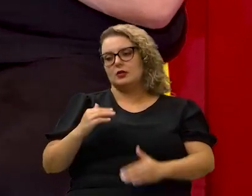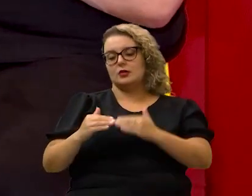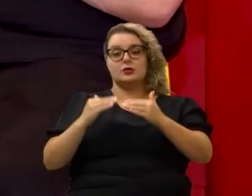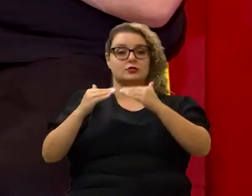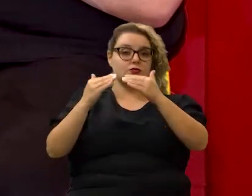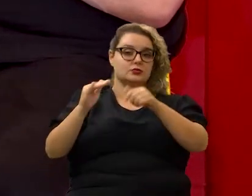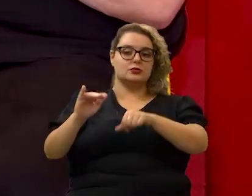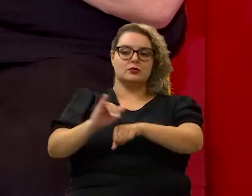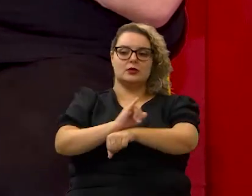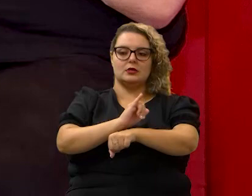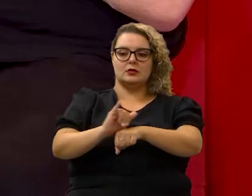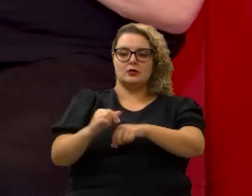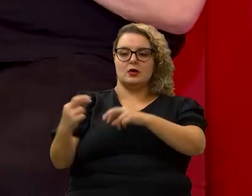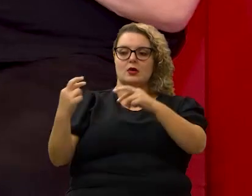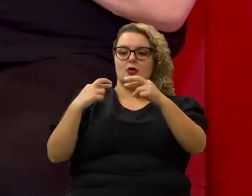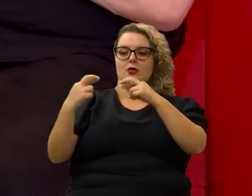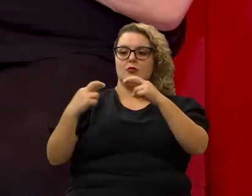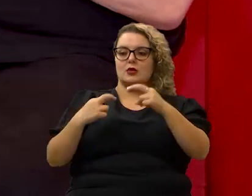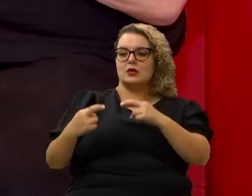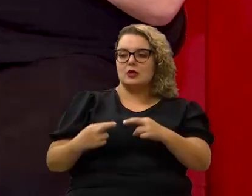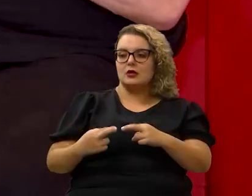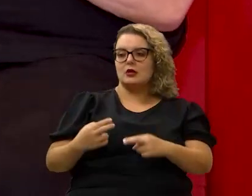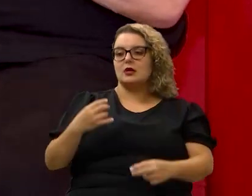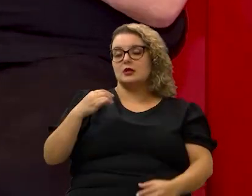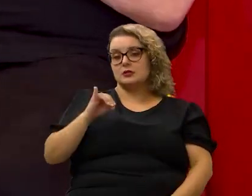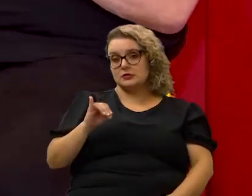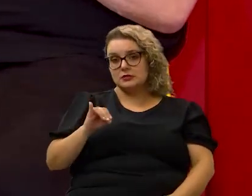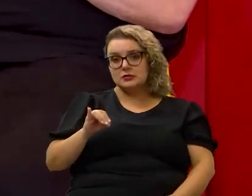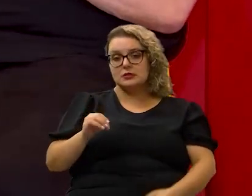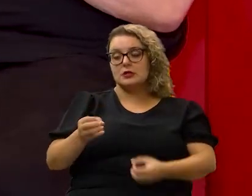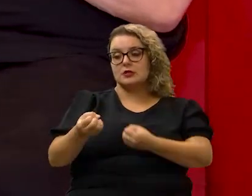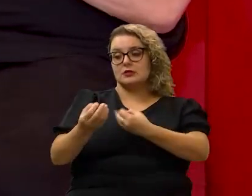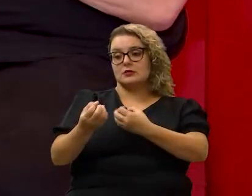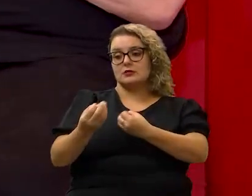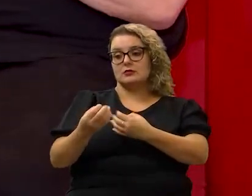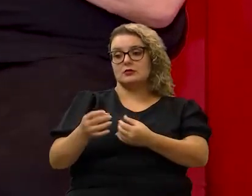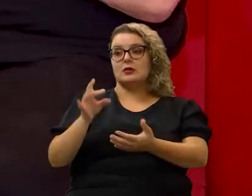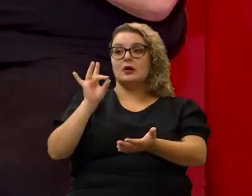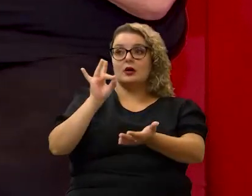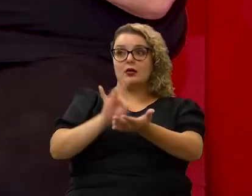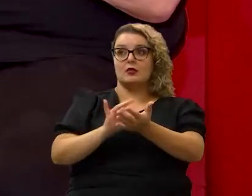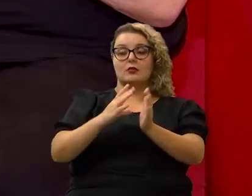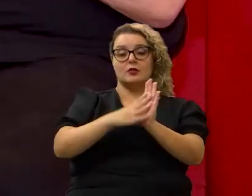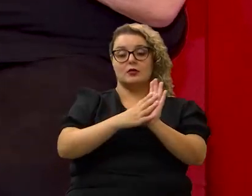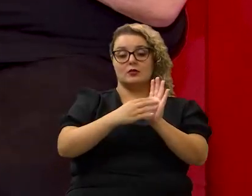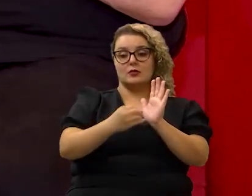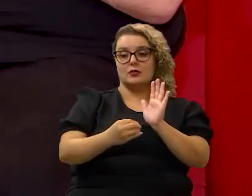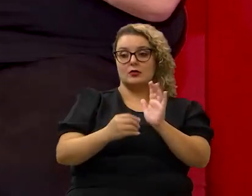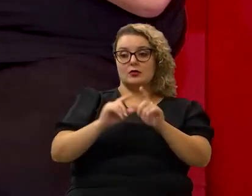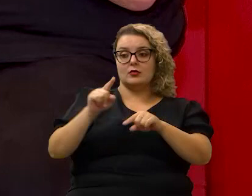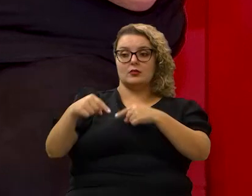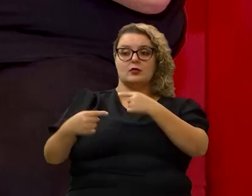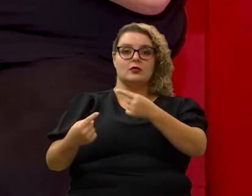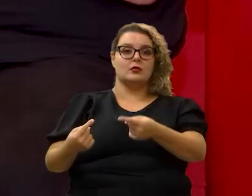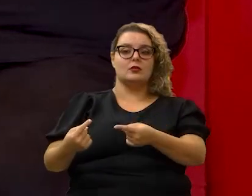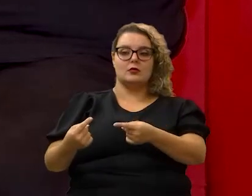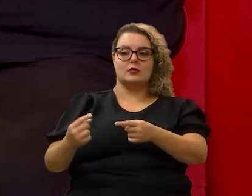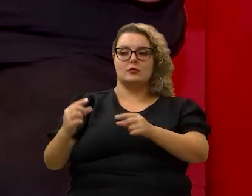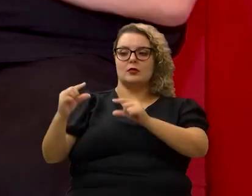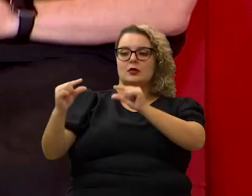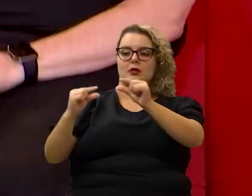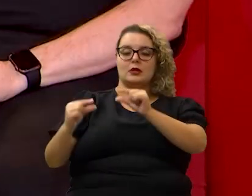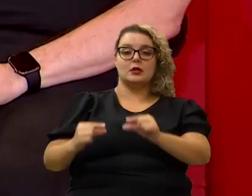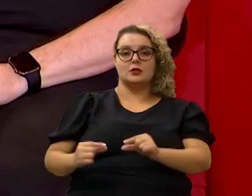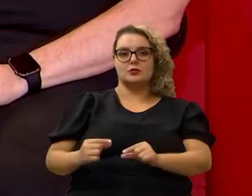desenvolvem ferramentas para verificar se aquelas informações foram copiadas ipsiliteris